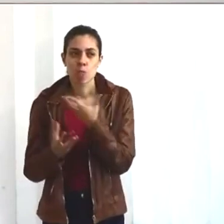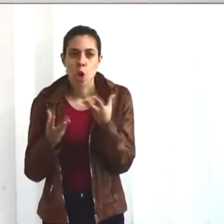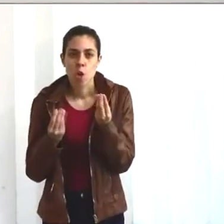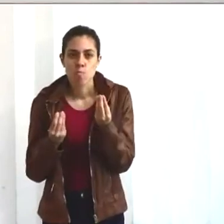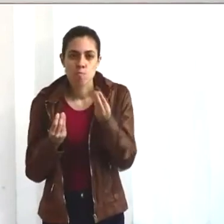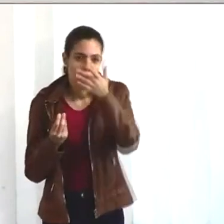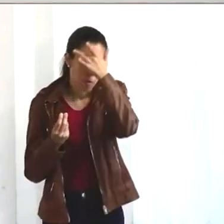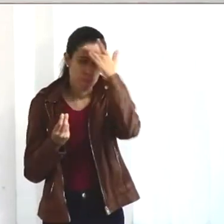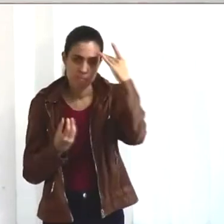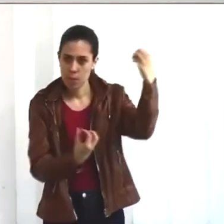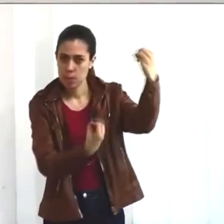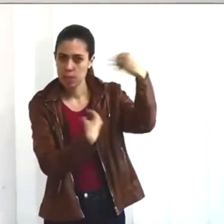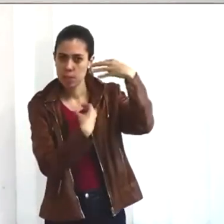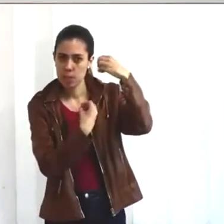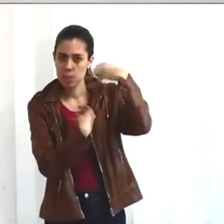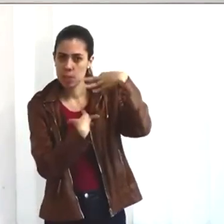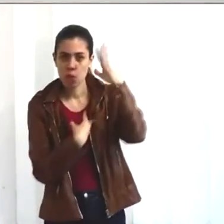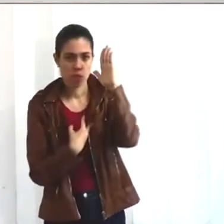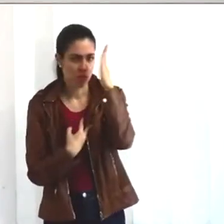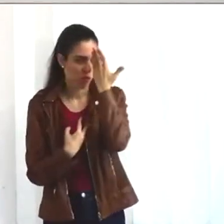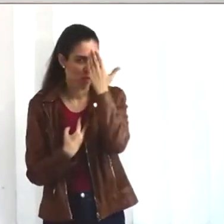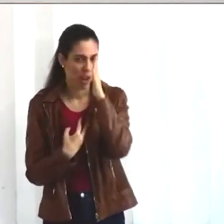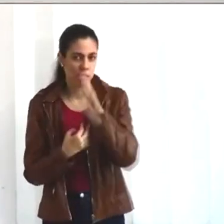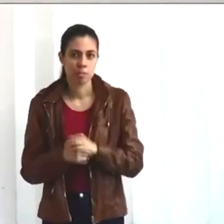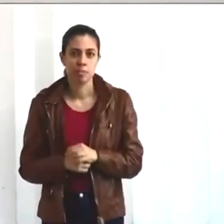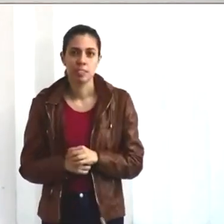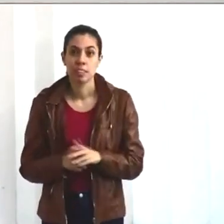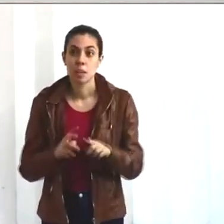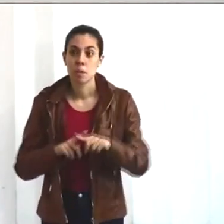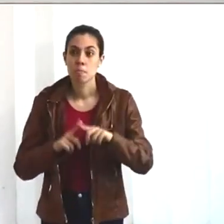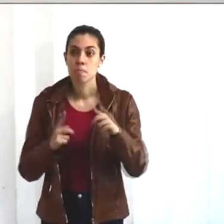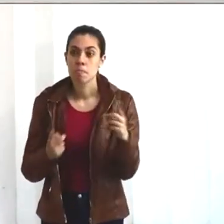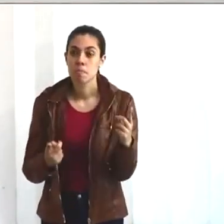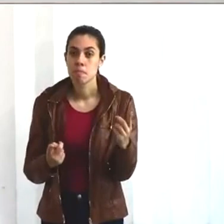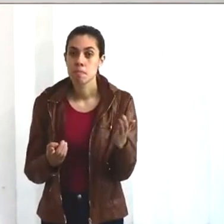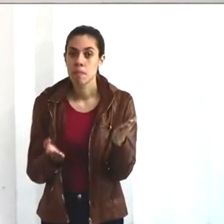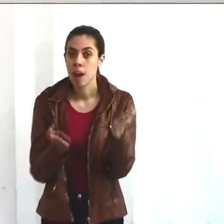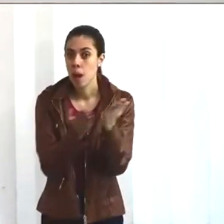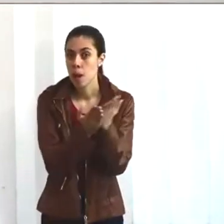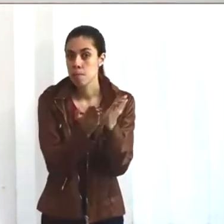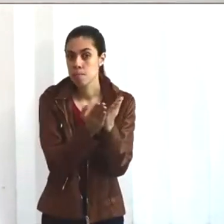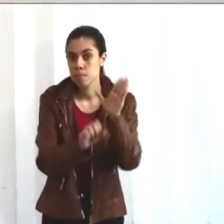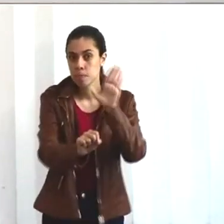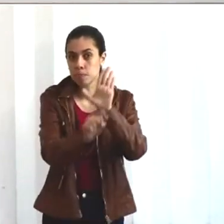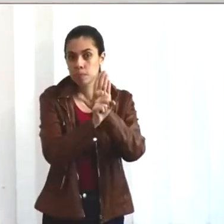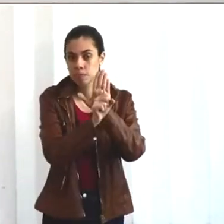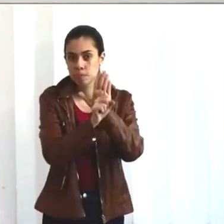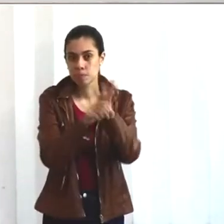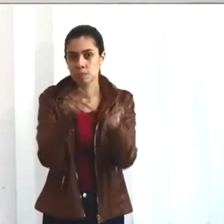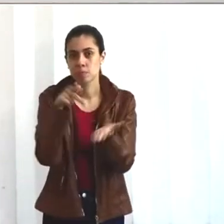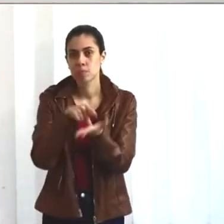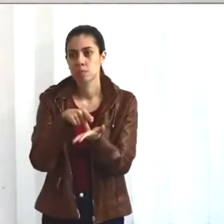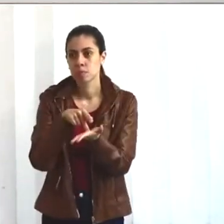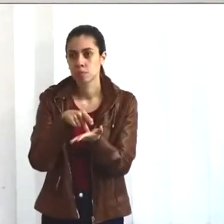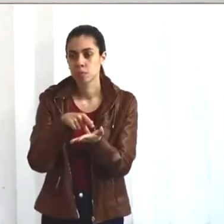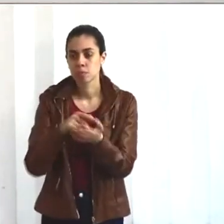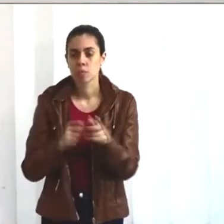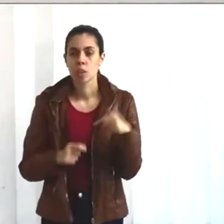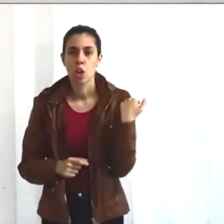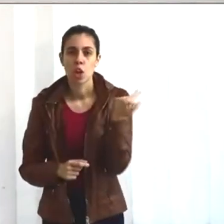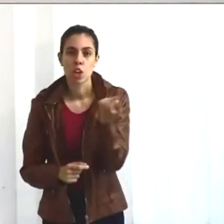apostasia, e isso é a última chance que Deus nos deu em vida, conhecê-lo para adorá-lo. Em conhecendo e